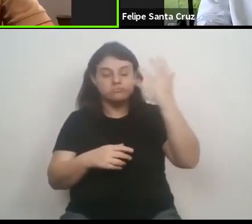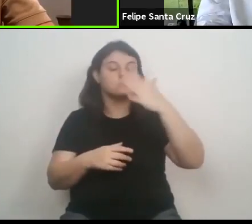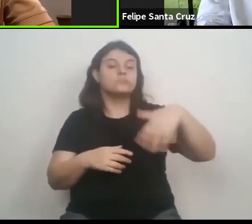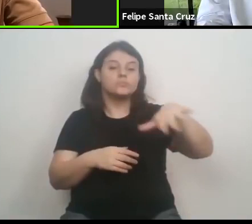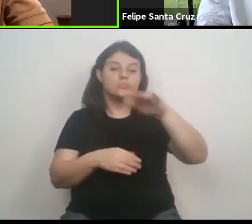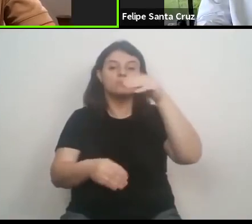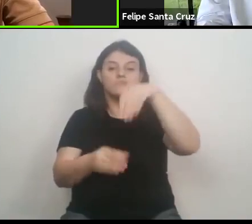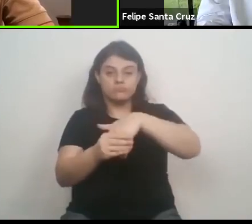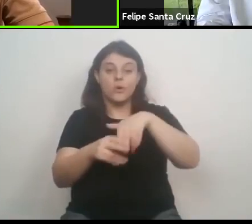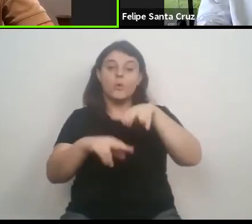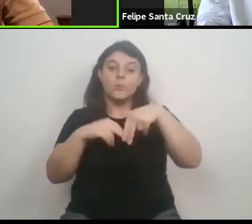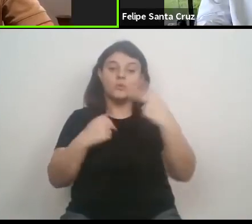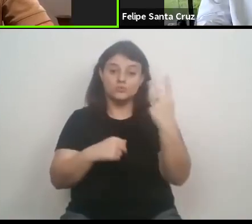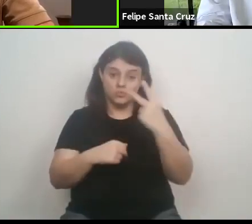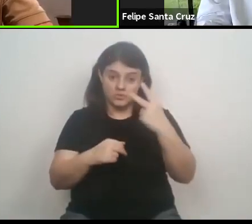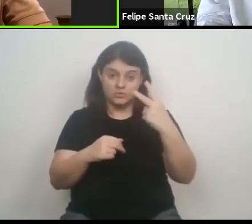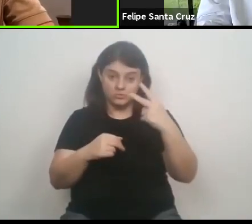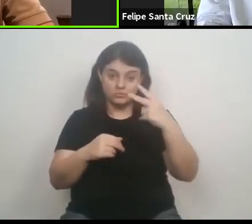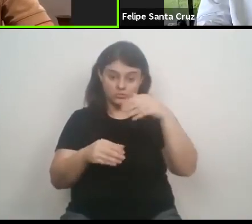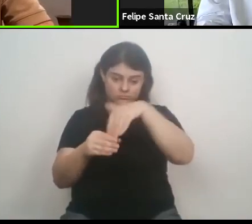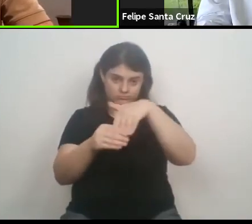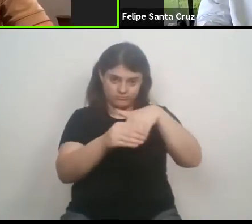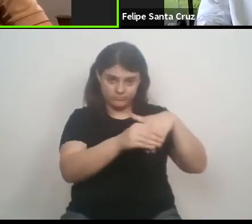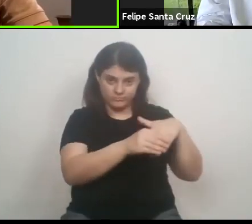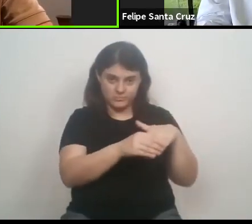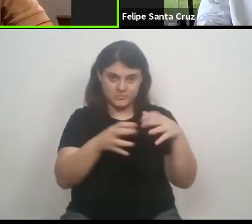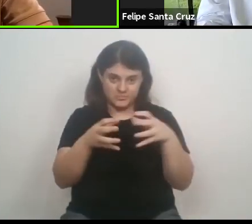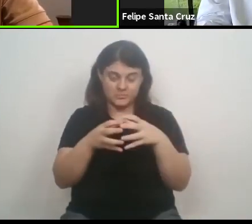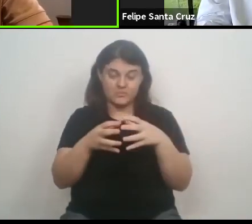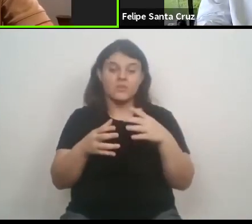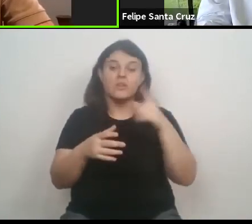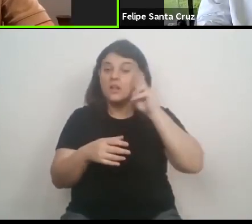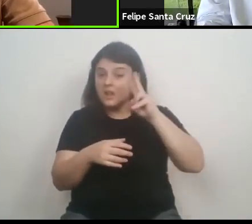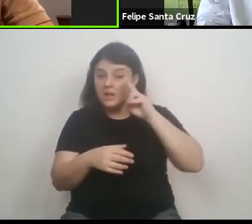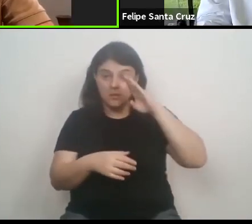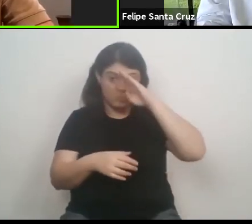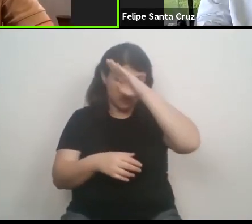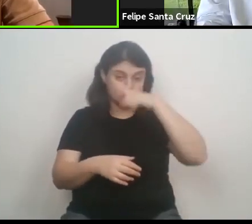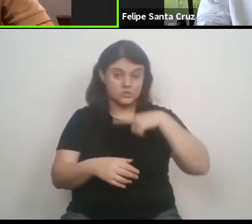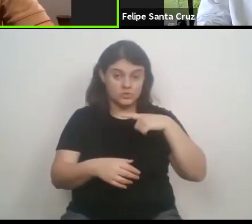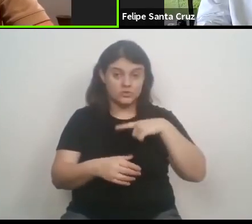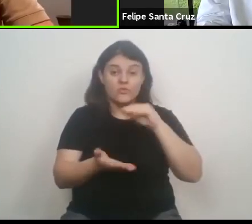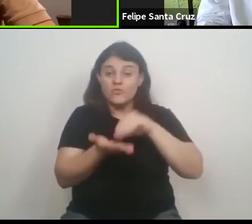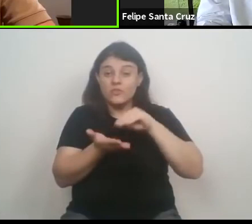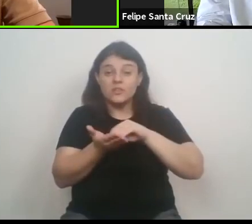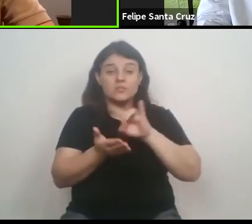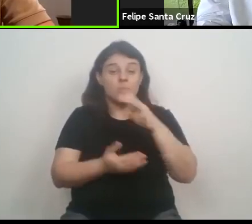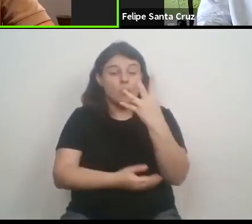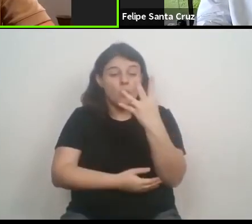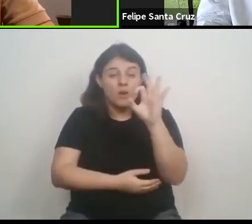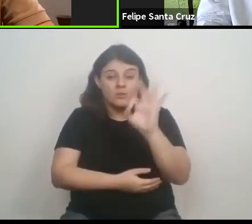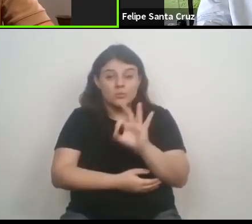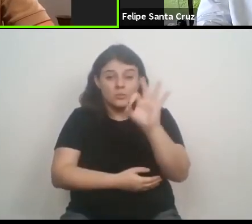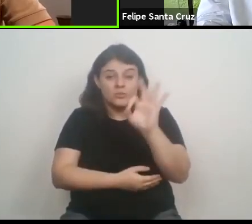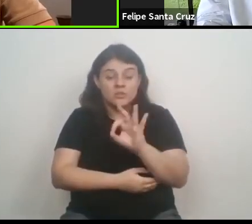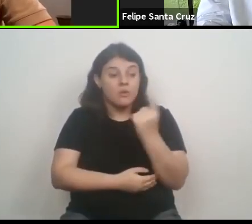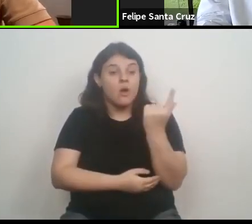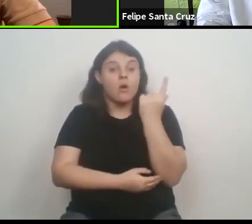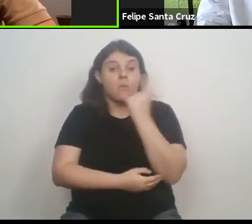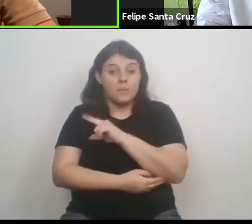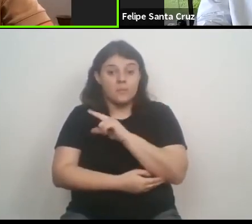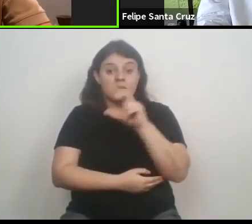turno, foi possível reverter. Vamos nos lembrar que o Bolsonaro faltava só 4% dos votos para ele atingir